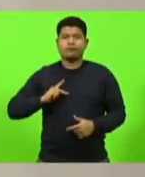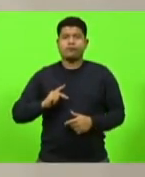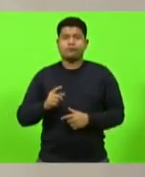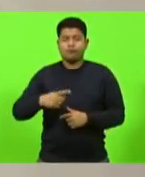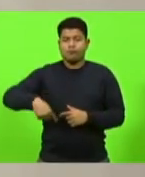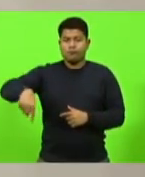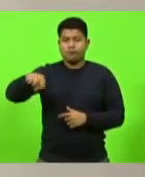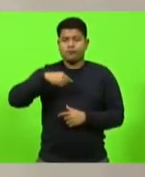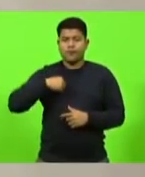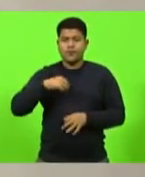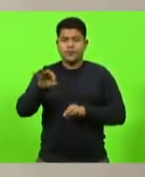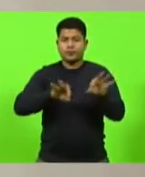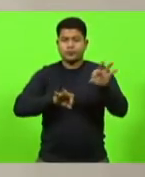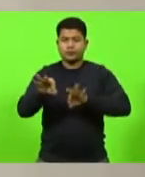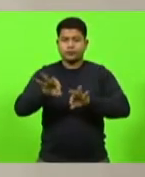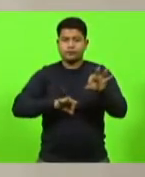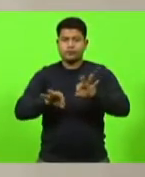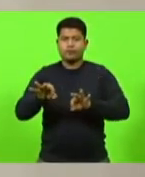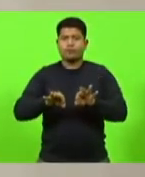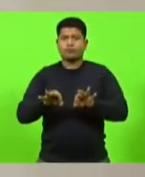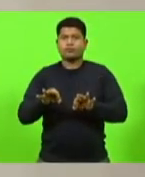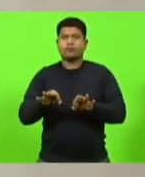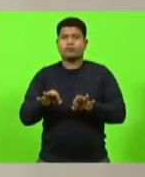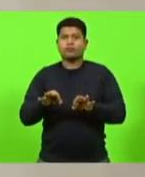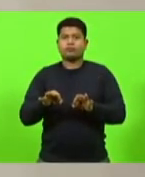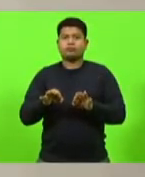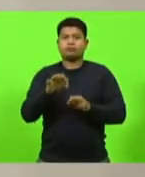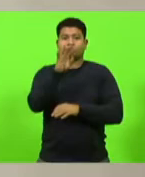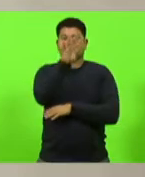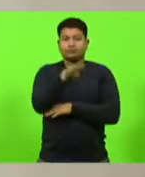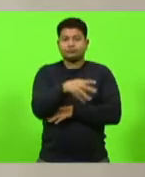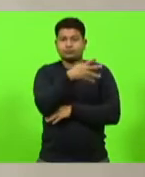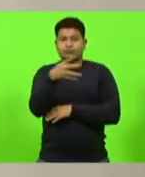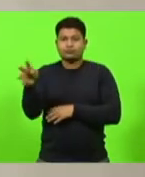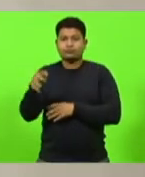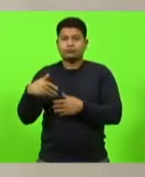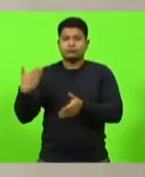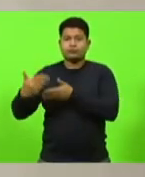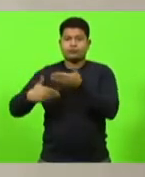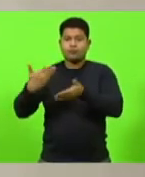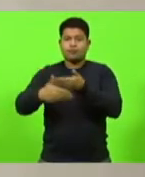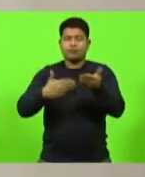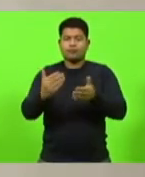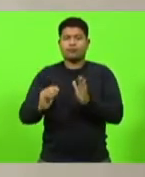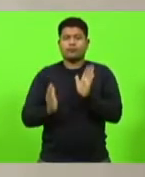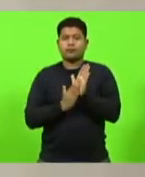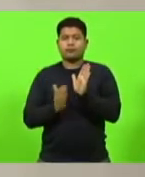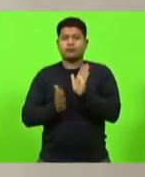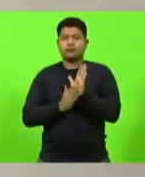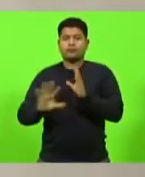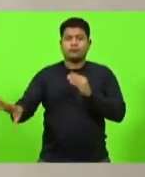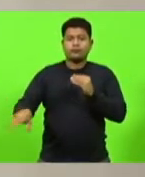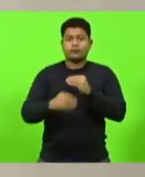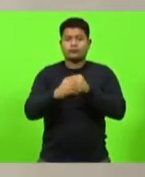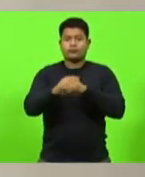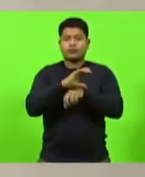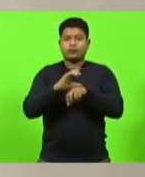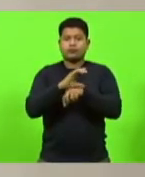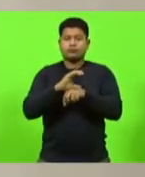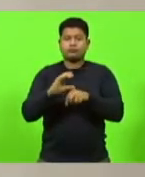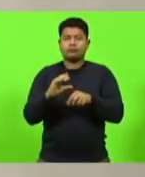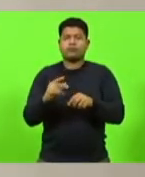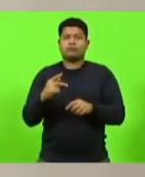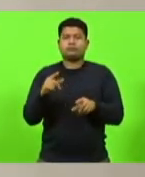nós elaboramos um cronograma de tramitação da proposta de emenda constitucional e a lei